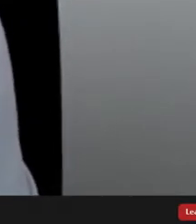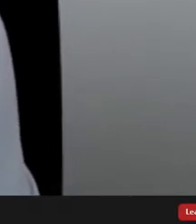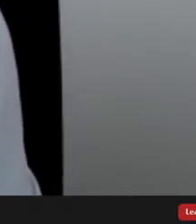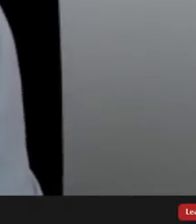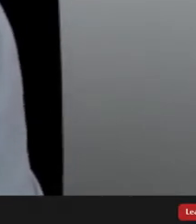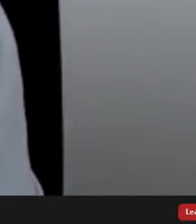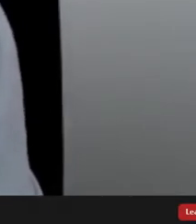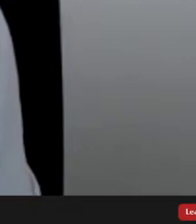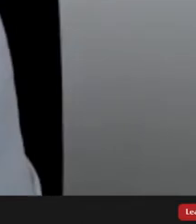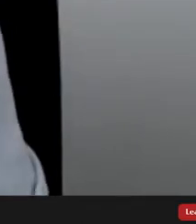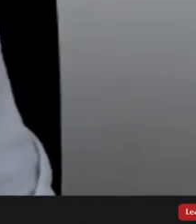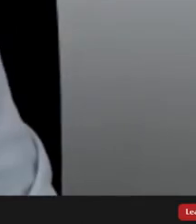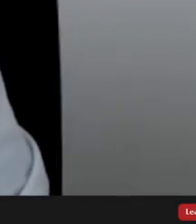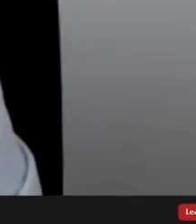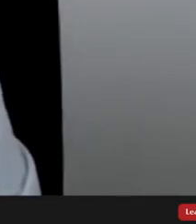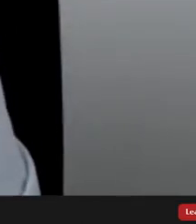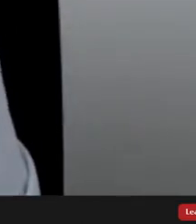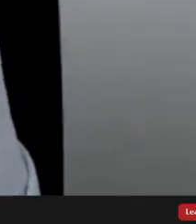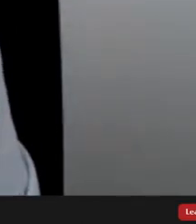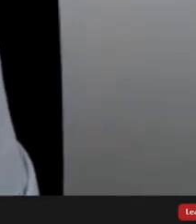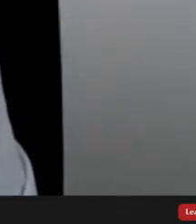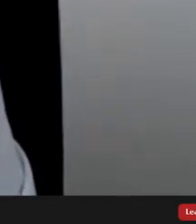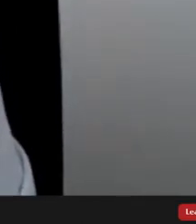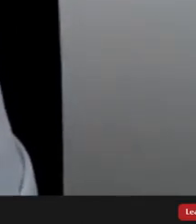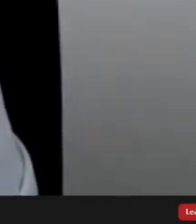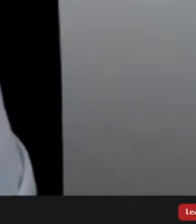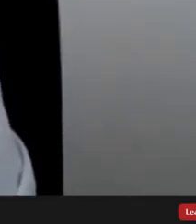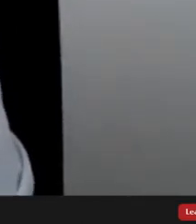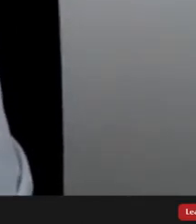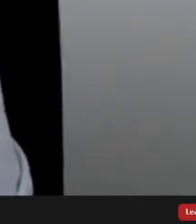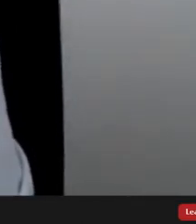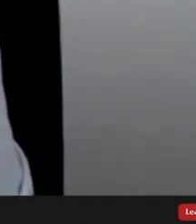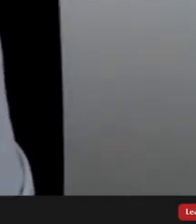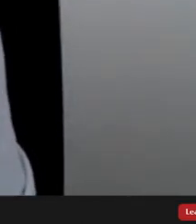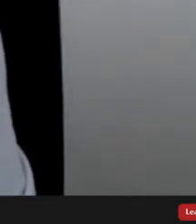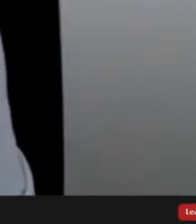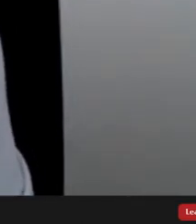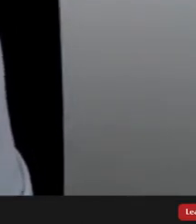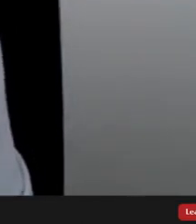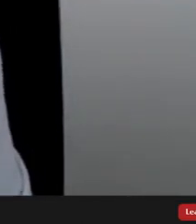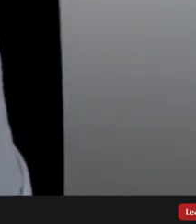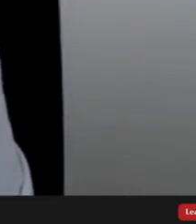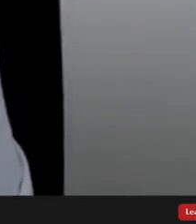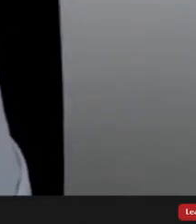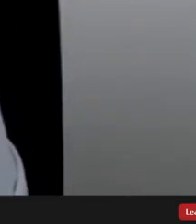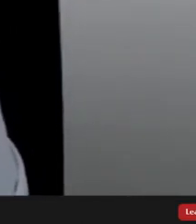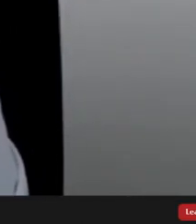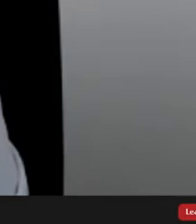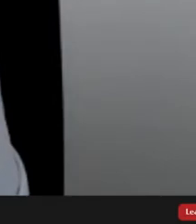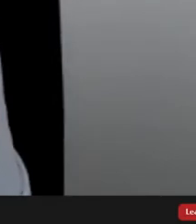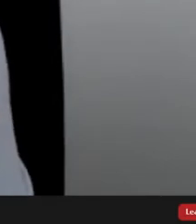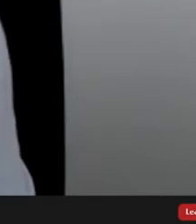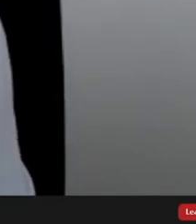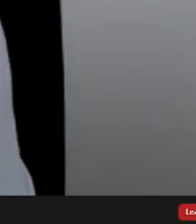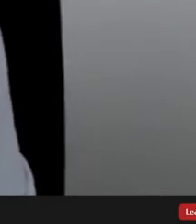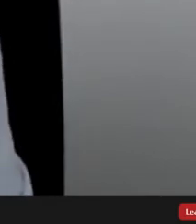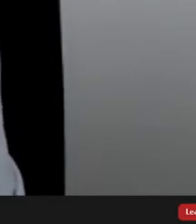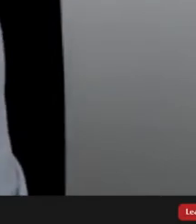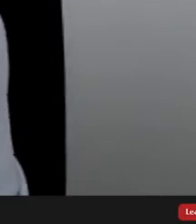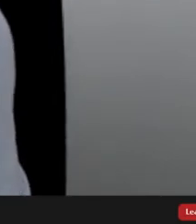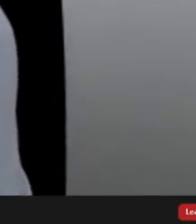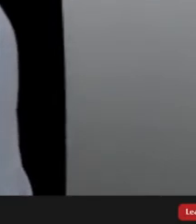pandemia, não é mesmo, presidente Carrilho? Então, assim, nós temos vivido problemas, situações atípicas no funcionamento das redes escolares,